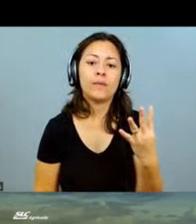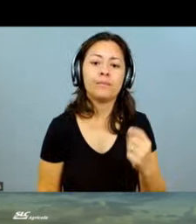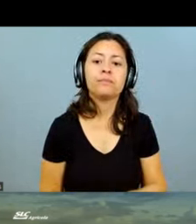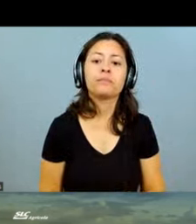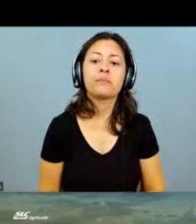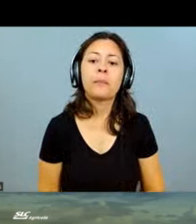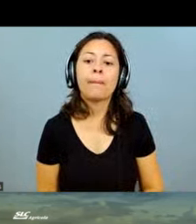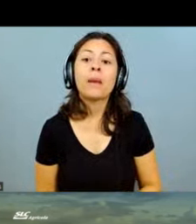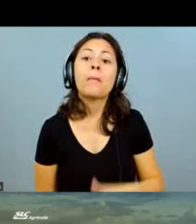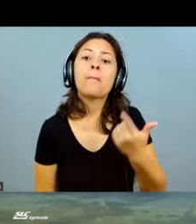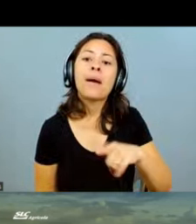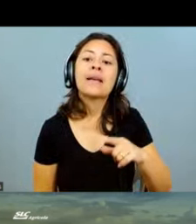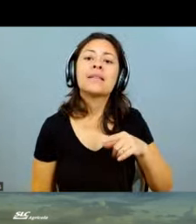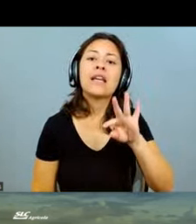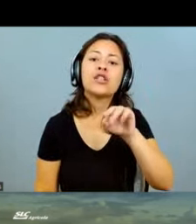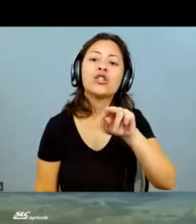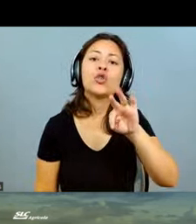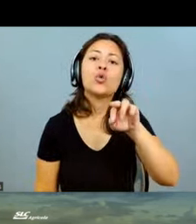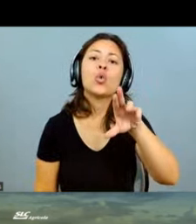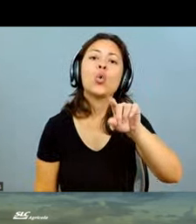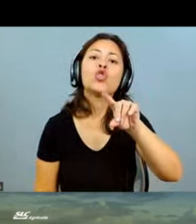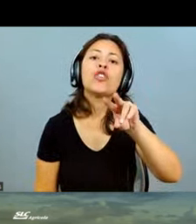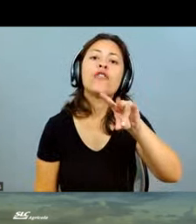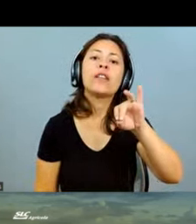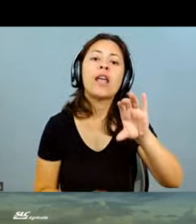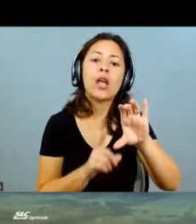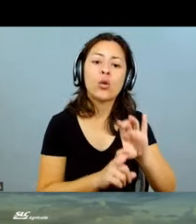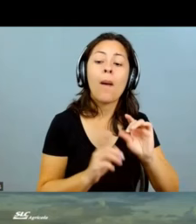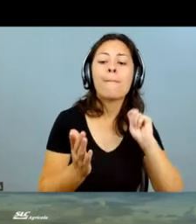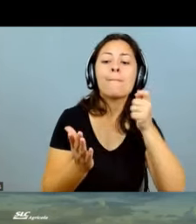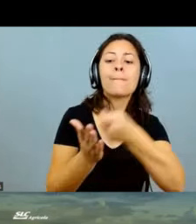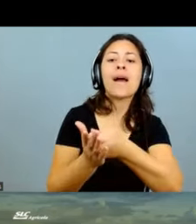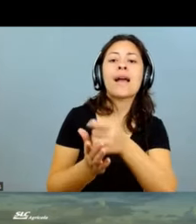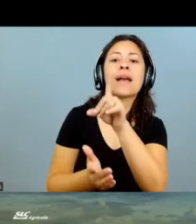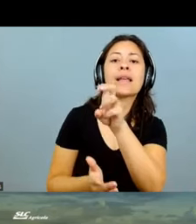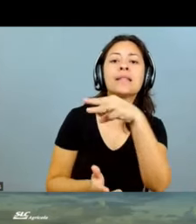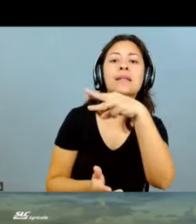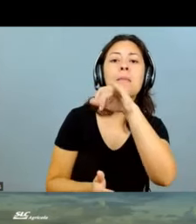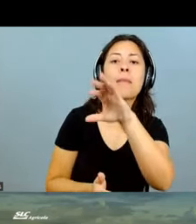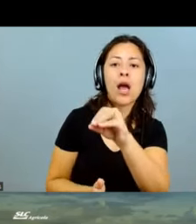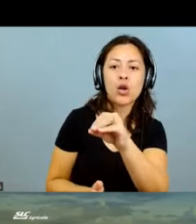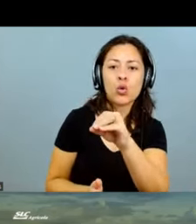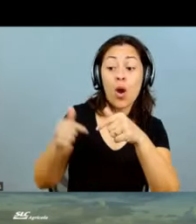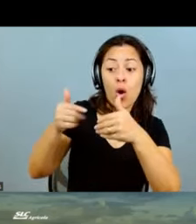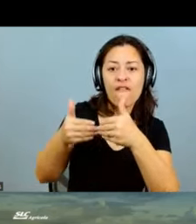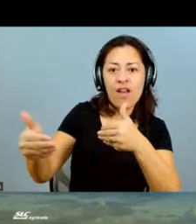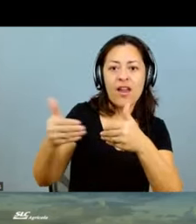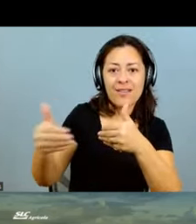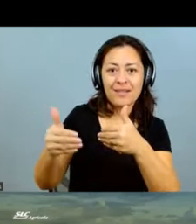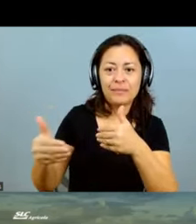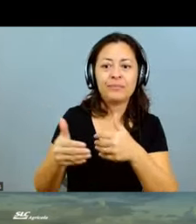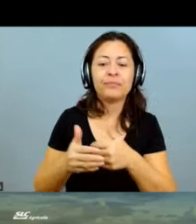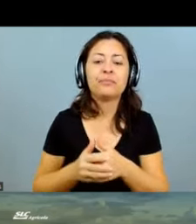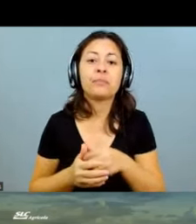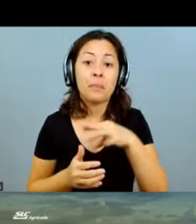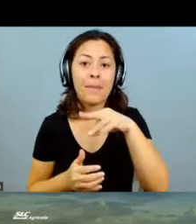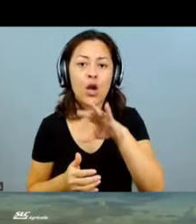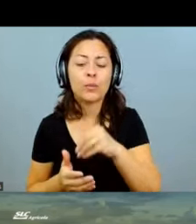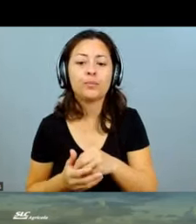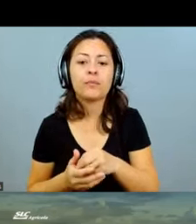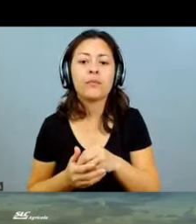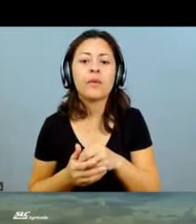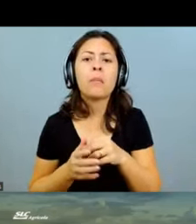dividendos cujo pagamento será realizado no dia 15 de maio de 2024 Com base no fechamento de 2023